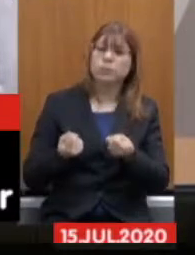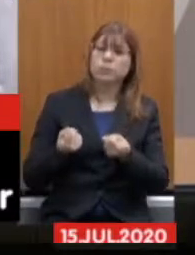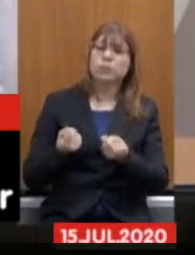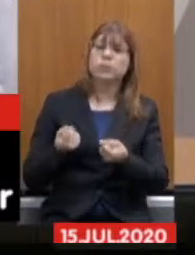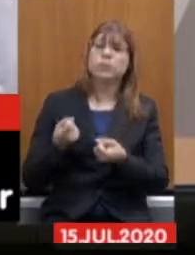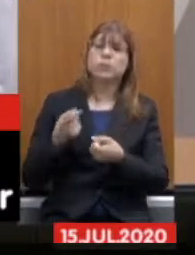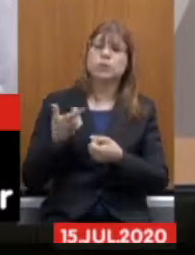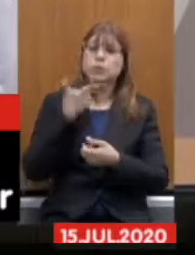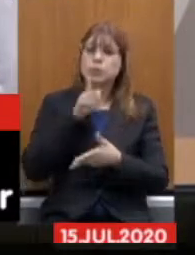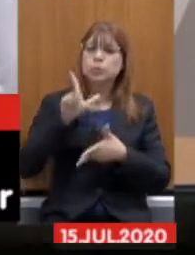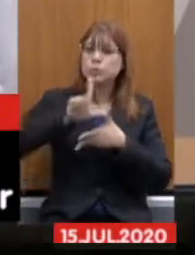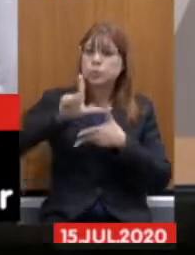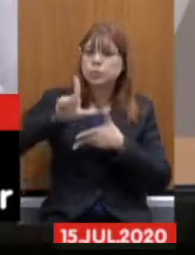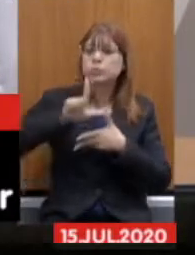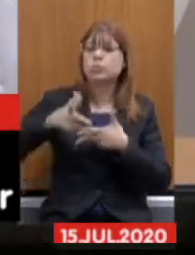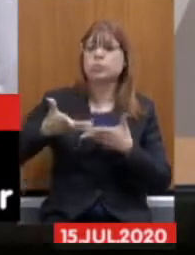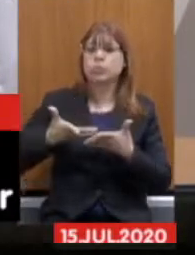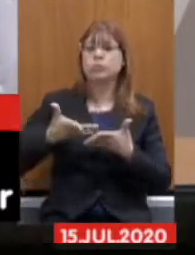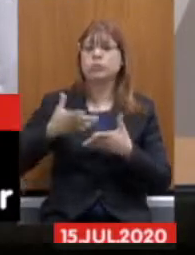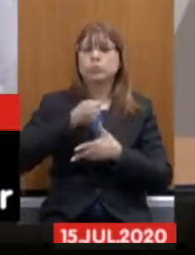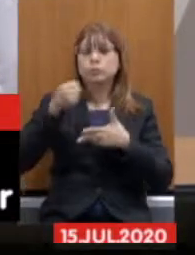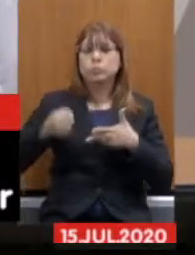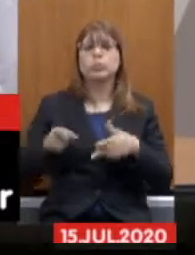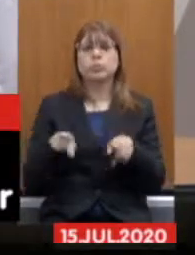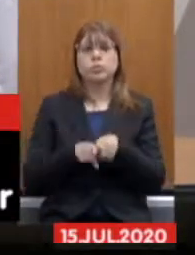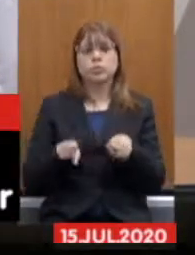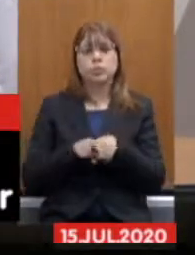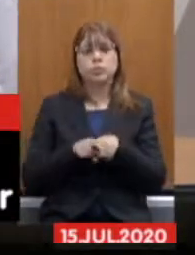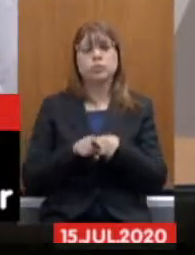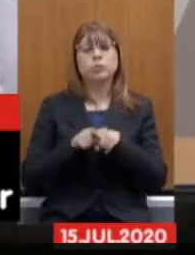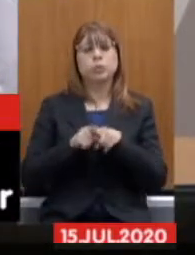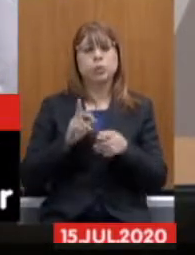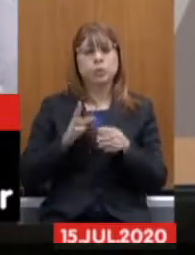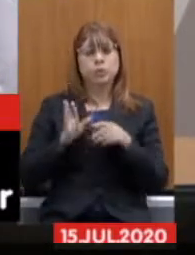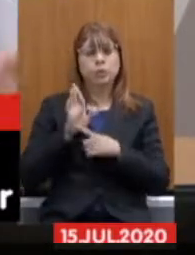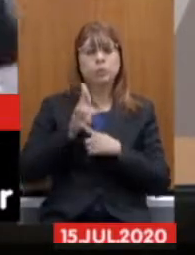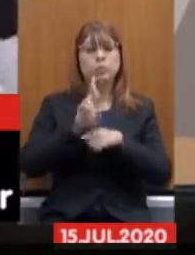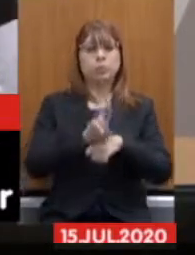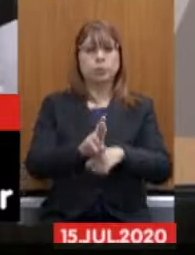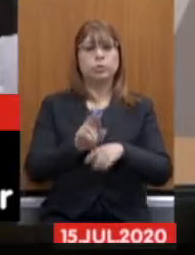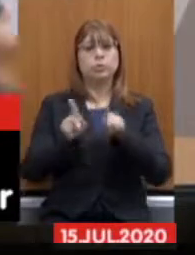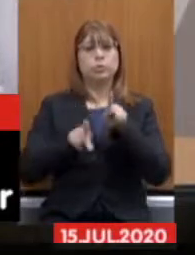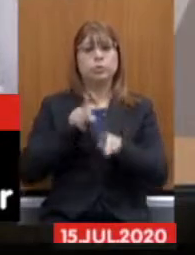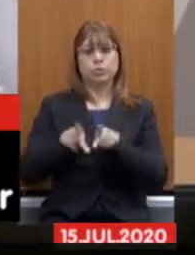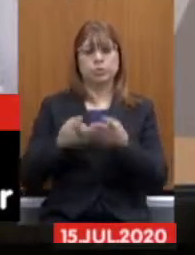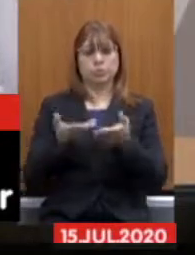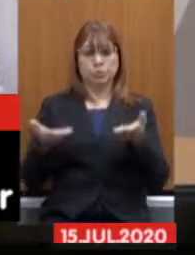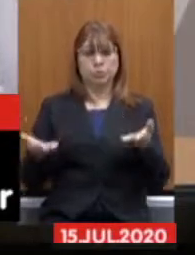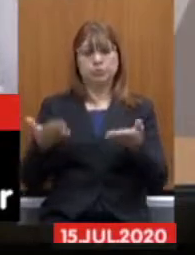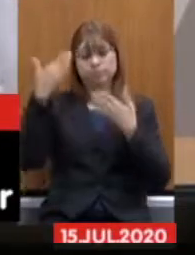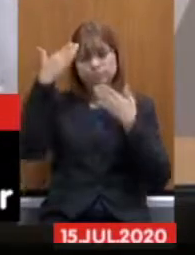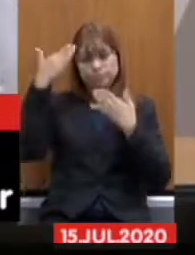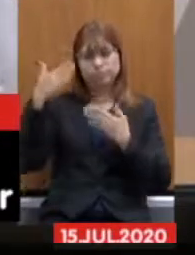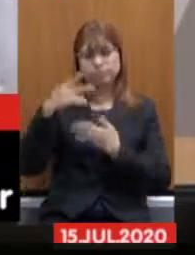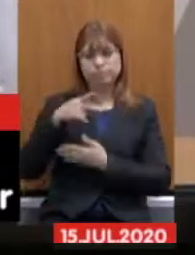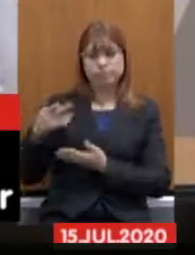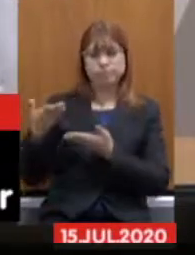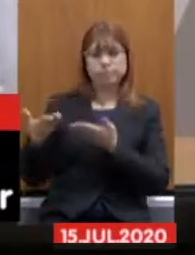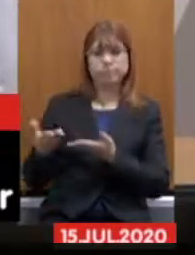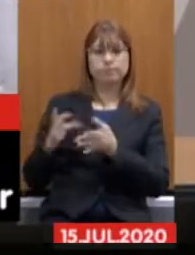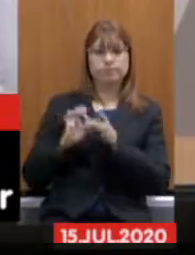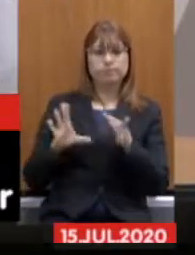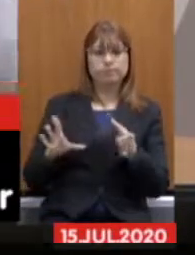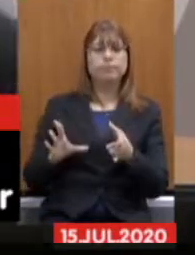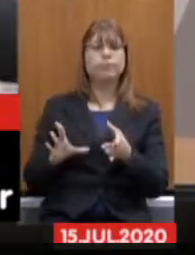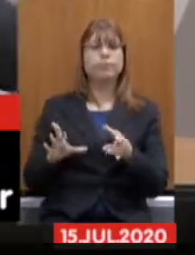legislativo continue sendo poder e voz do cidadão agradeço a vossa excelência' presidente pela